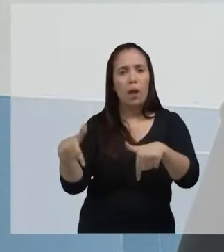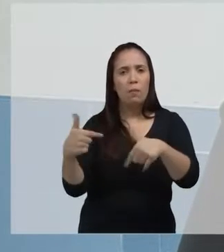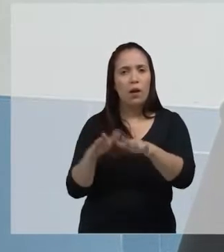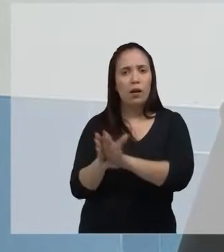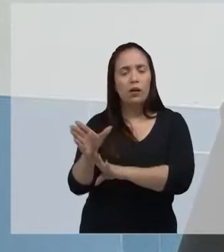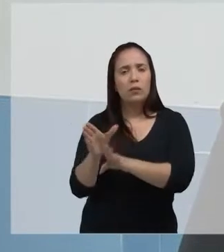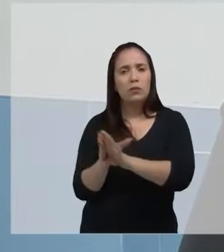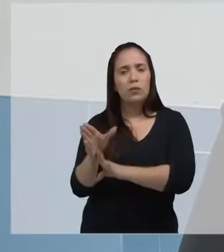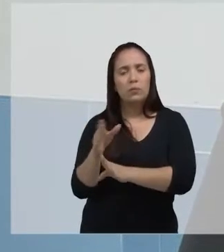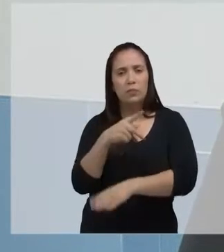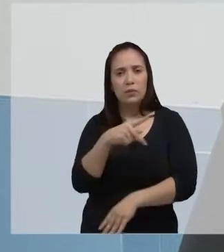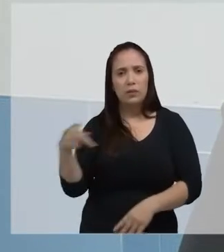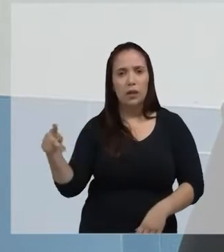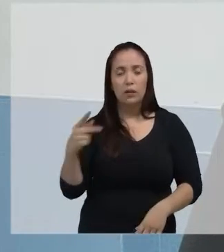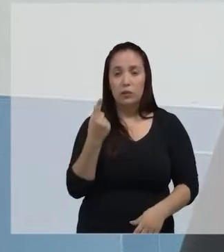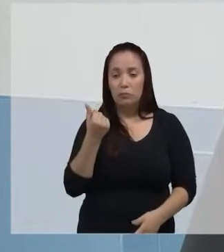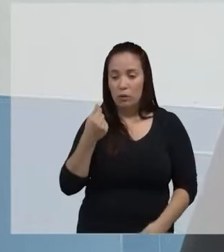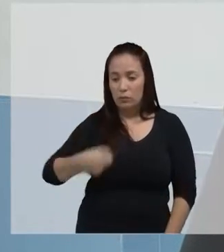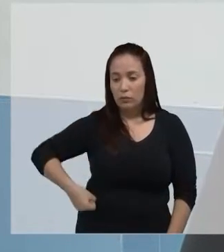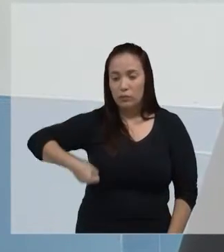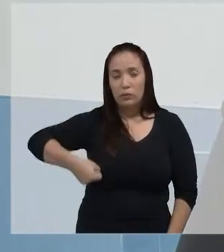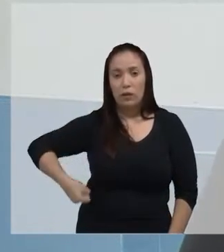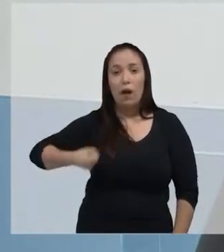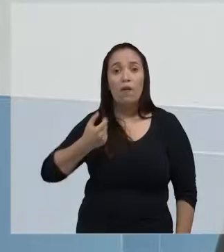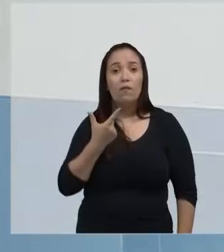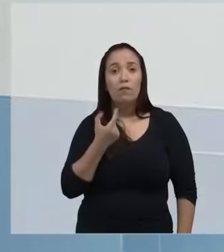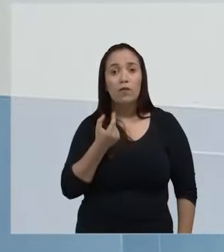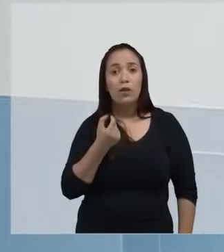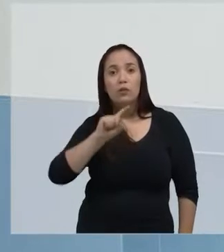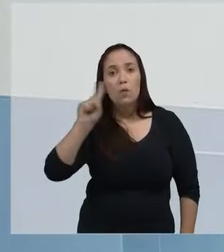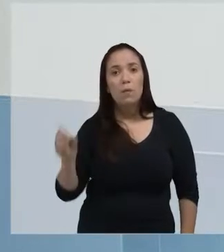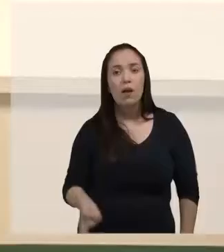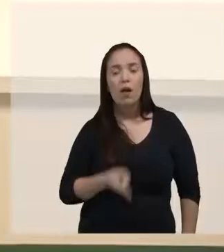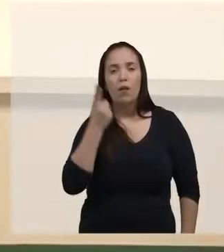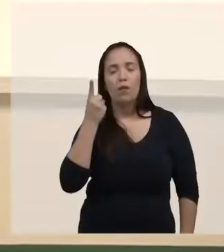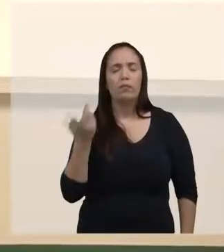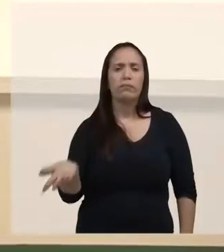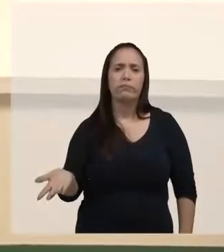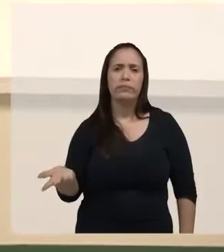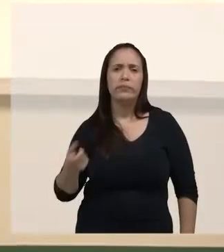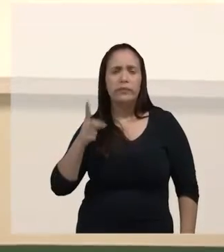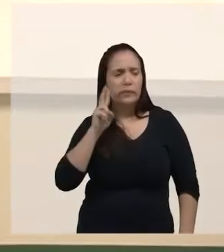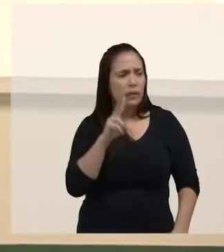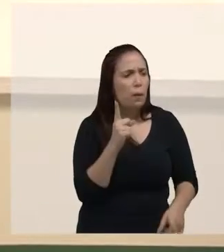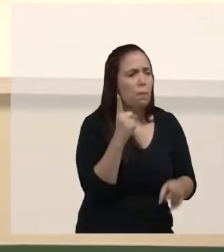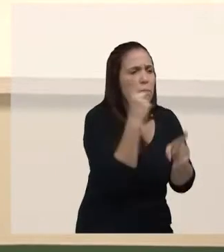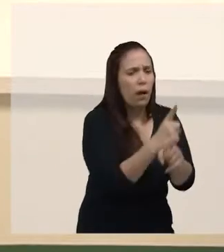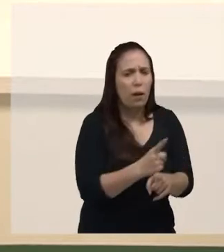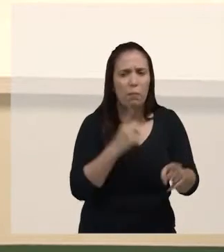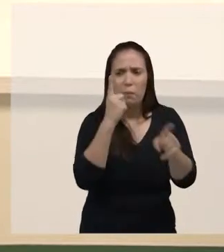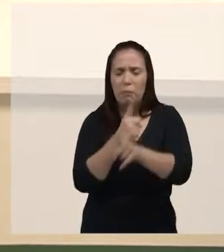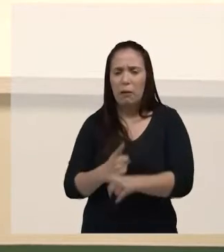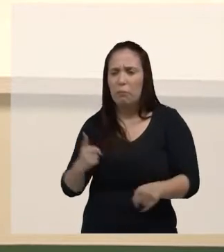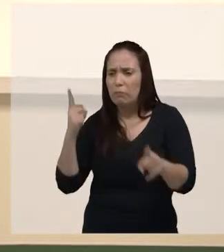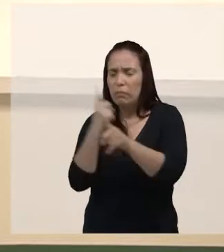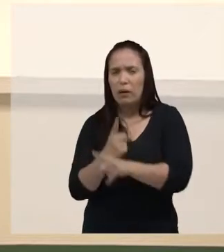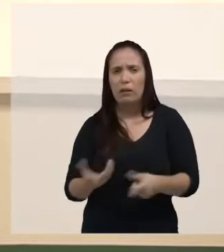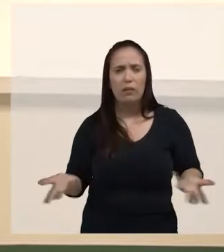de um pagamento de propina que era 20 milhões dividido. Quer dizer, Luiz, será